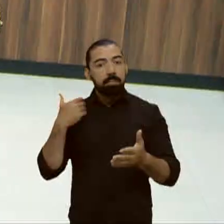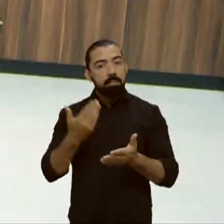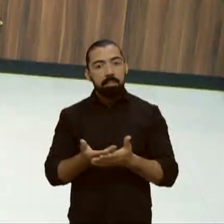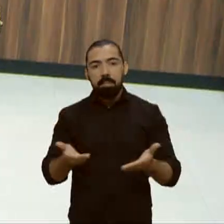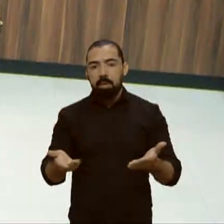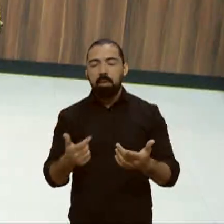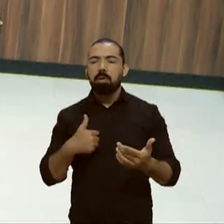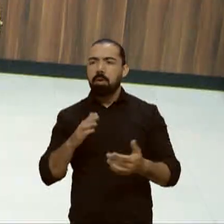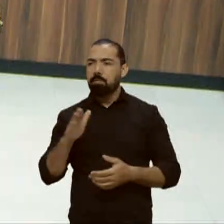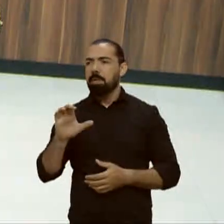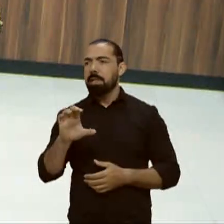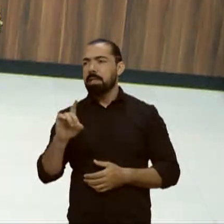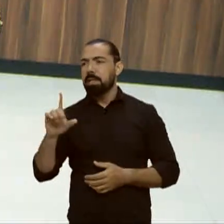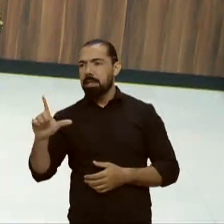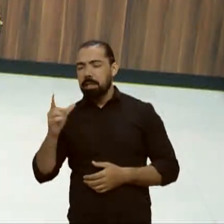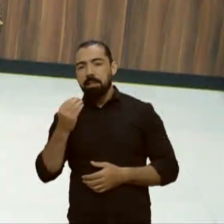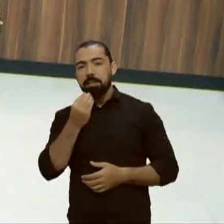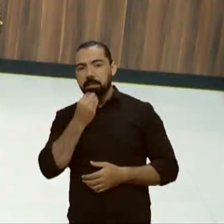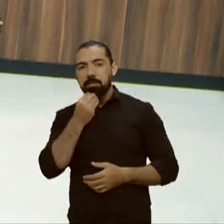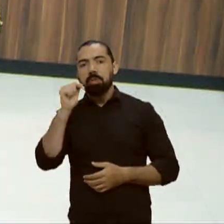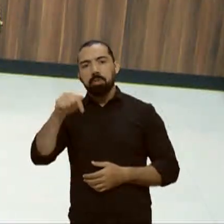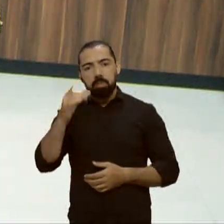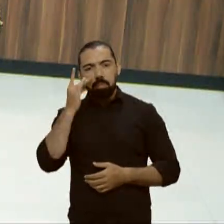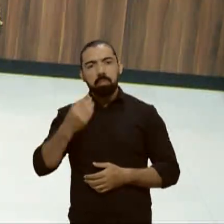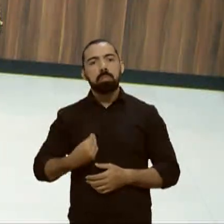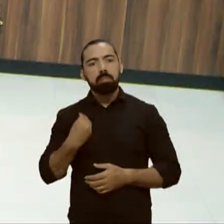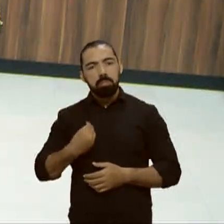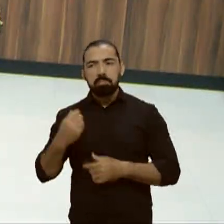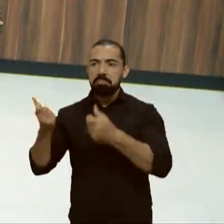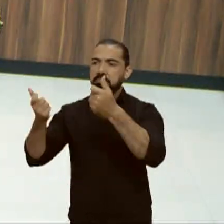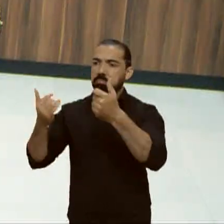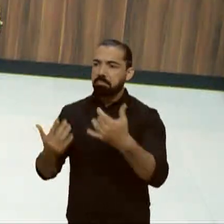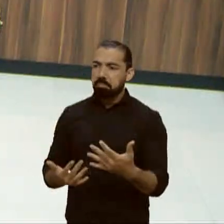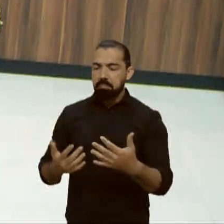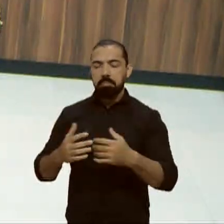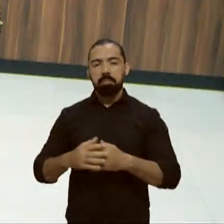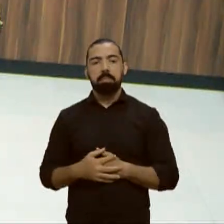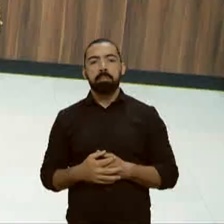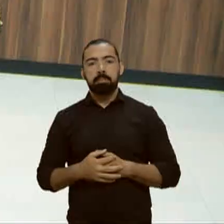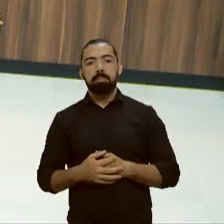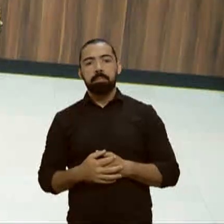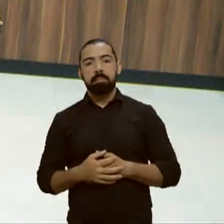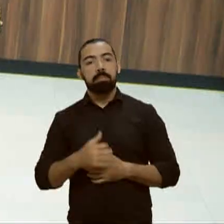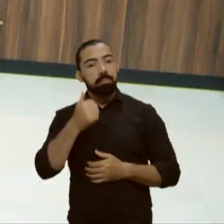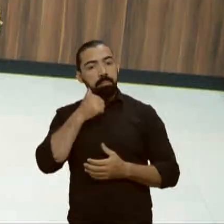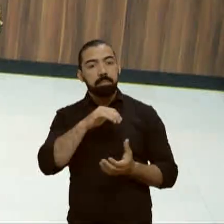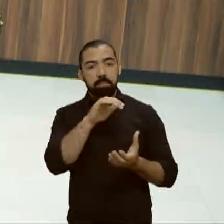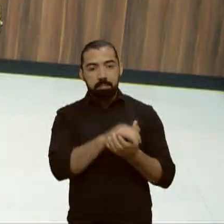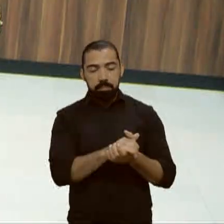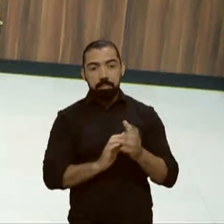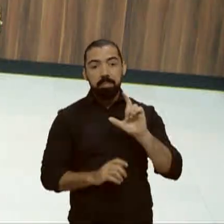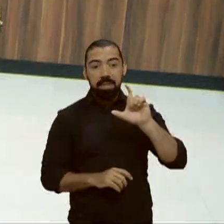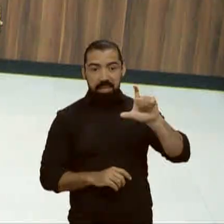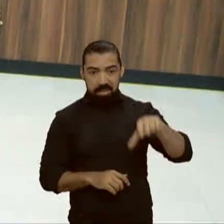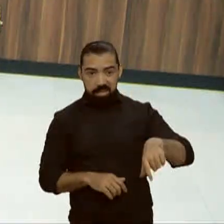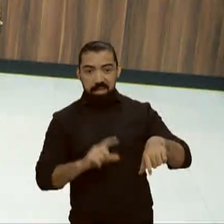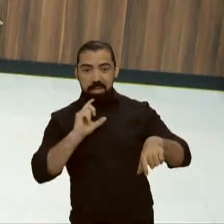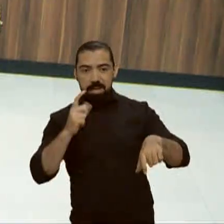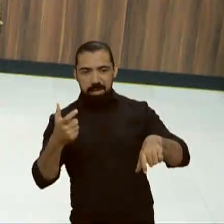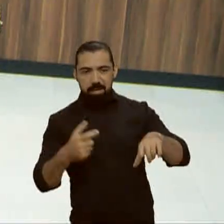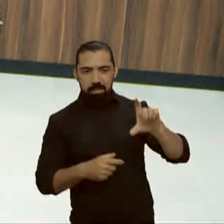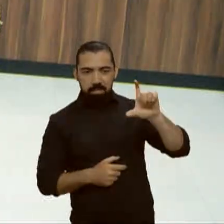o CDL, que devia estar aqui hoje também para poder explicar também isso. A minha esposa, ela passou um cartão de crédito numa